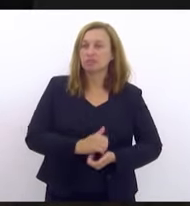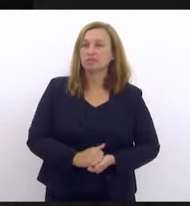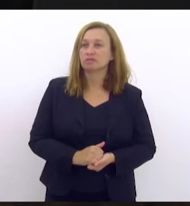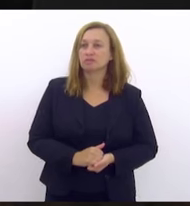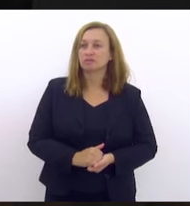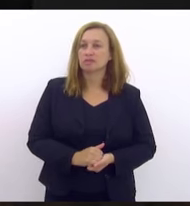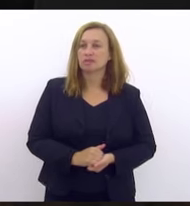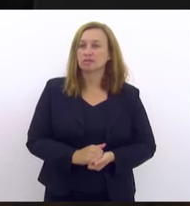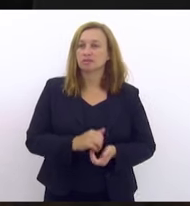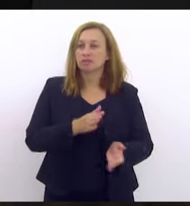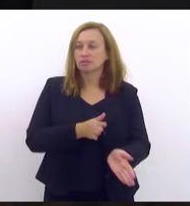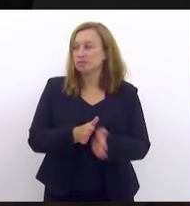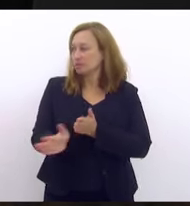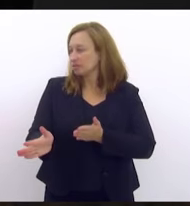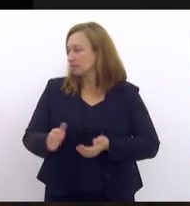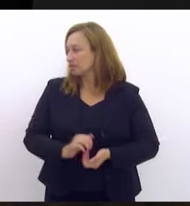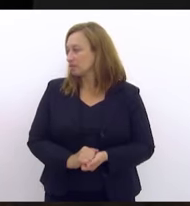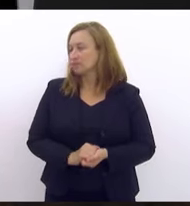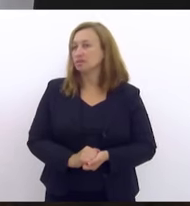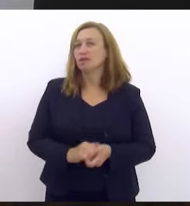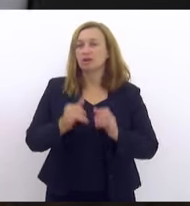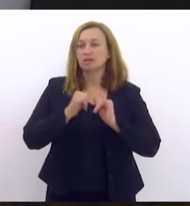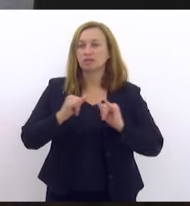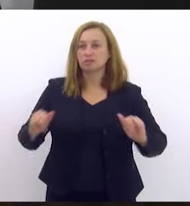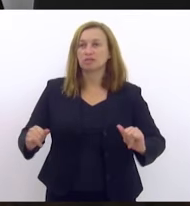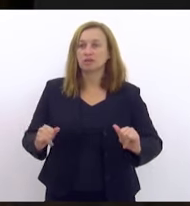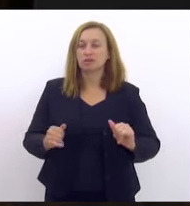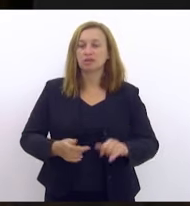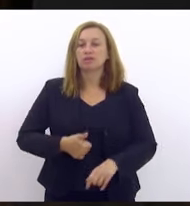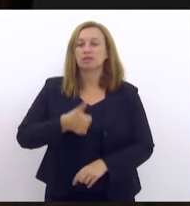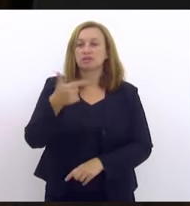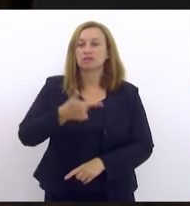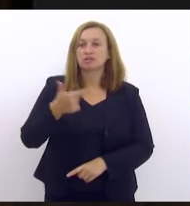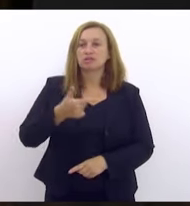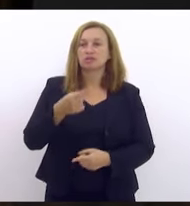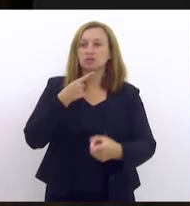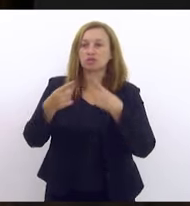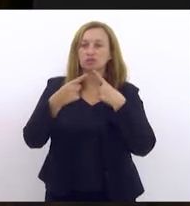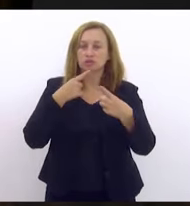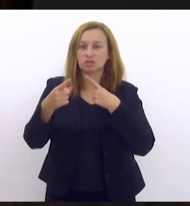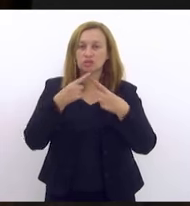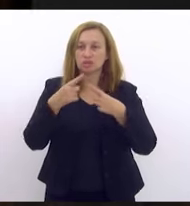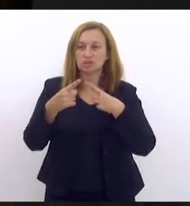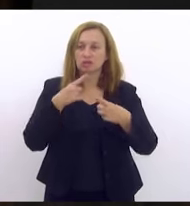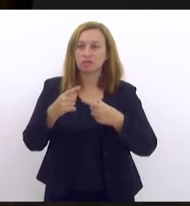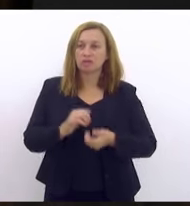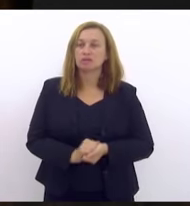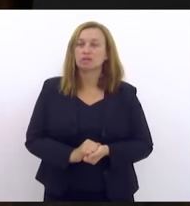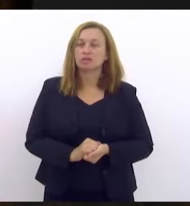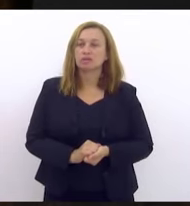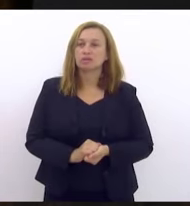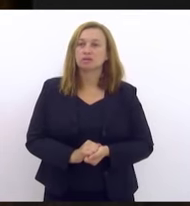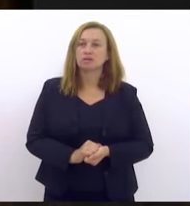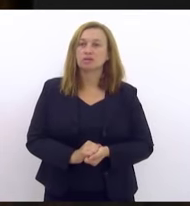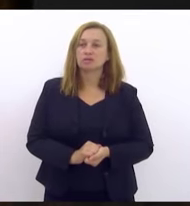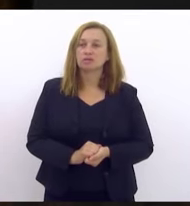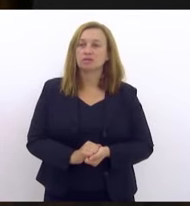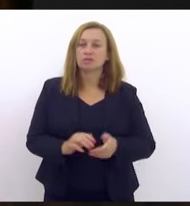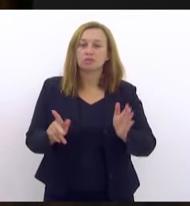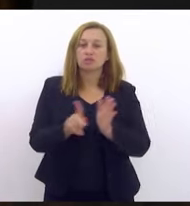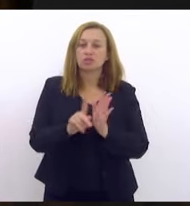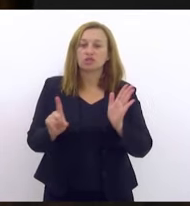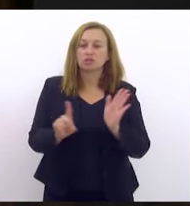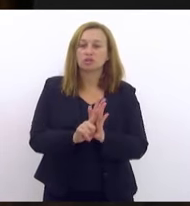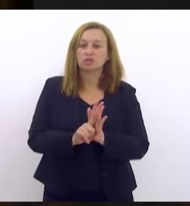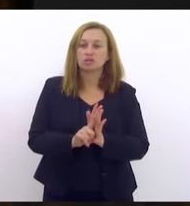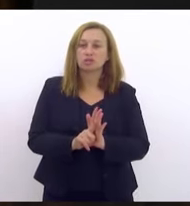vai autógrafo. Anuncio, em tramitação ordinária, em segunda discussão, redação do vencido assim emendada. Projeto